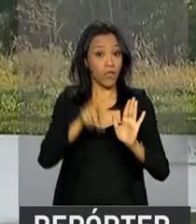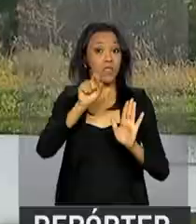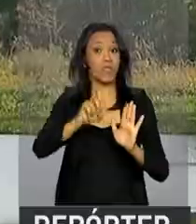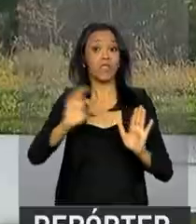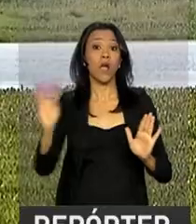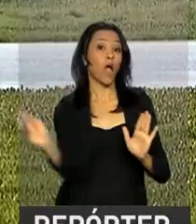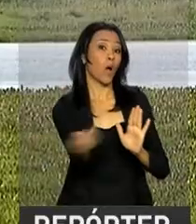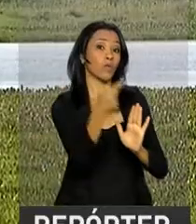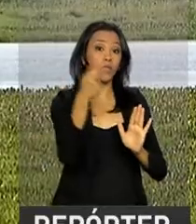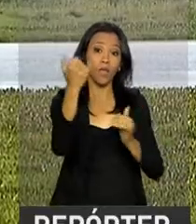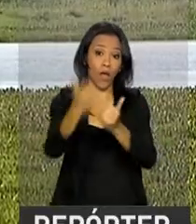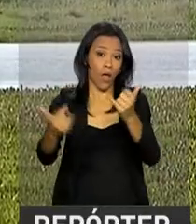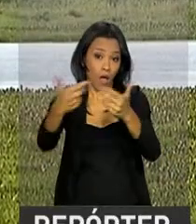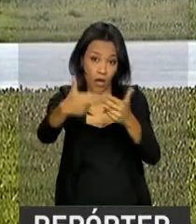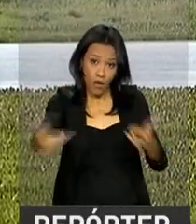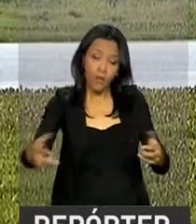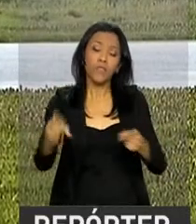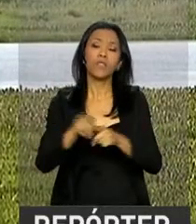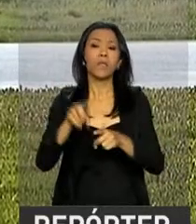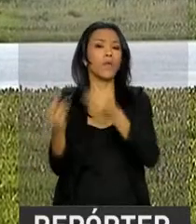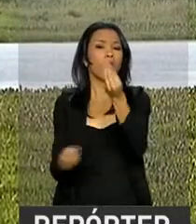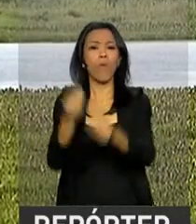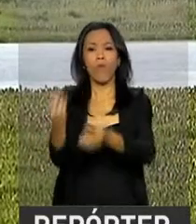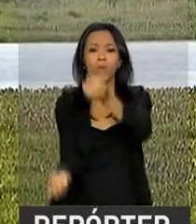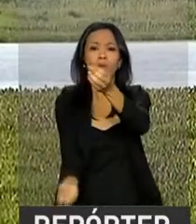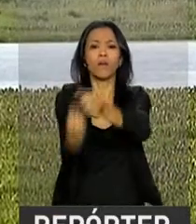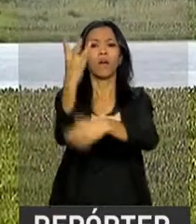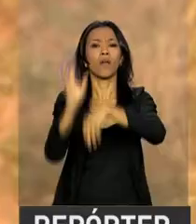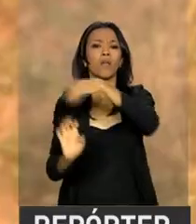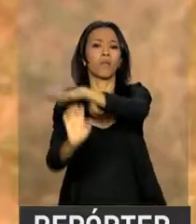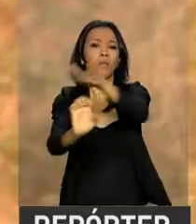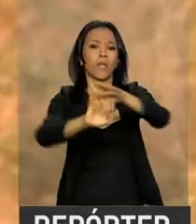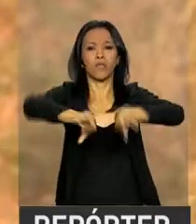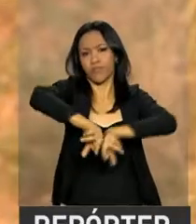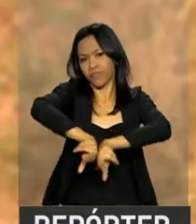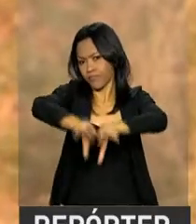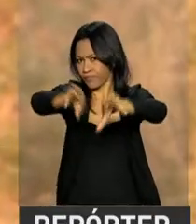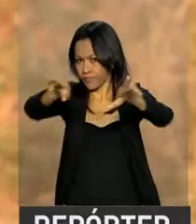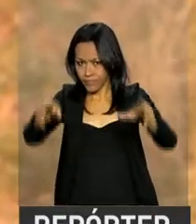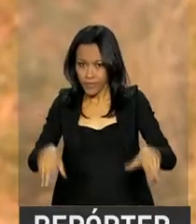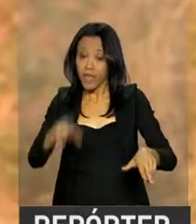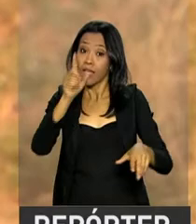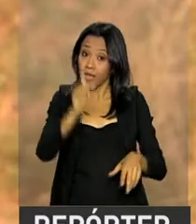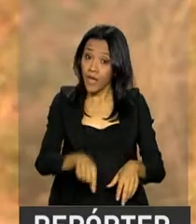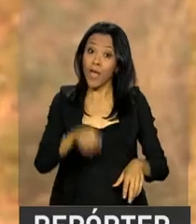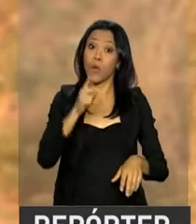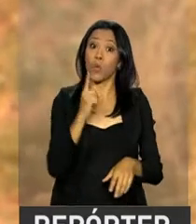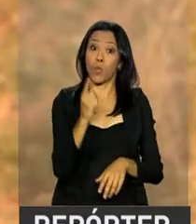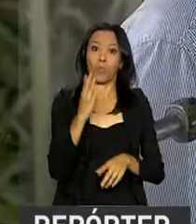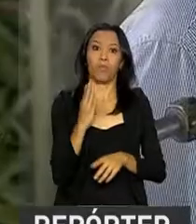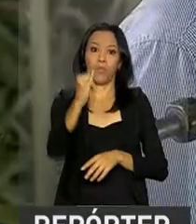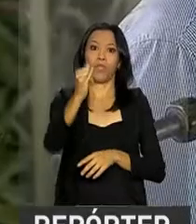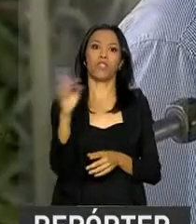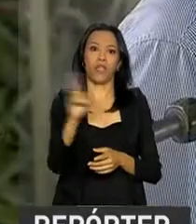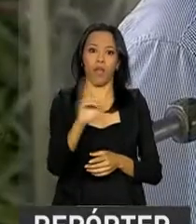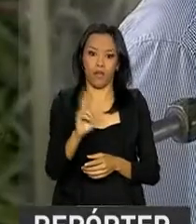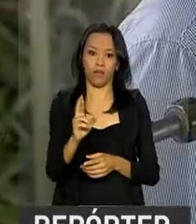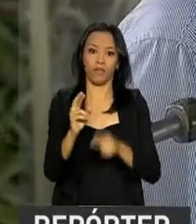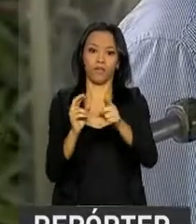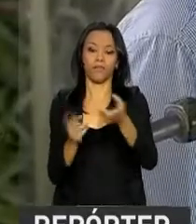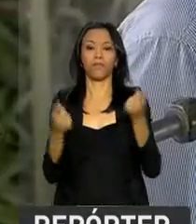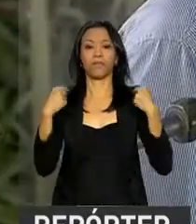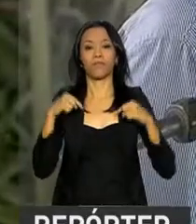pela implantação de empreendimentos por exemplo o que deve destravar mais de 1 bilhão de reais nós temos que